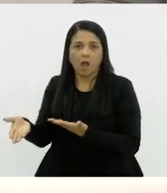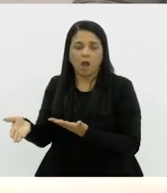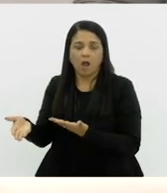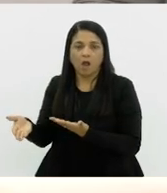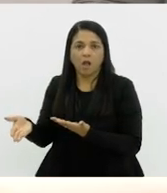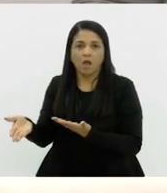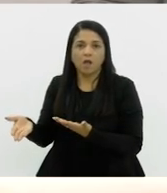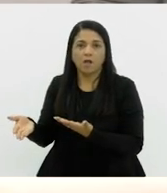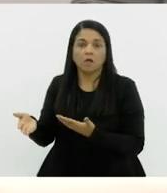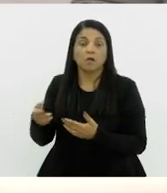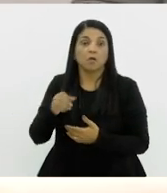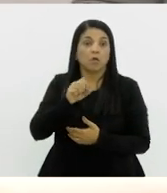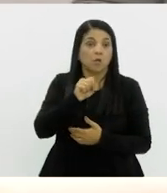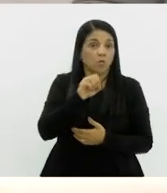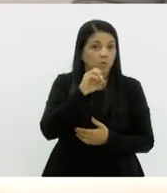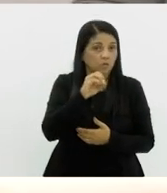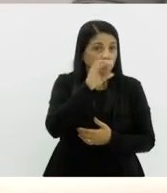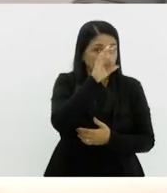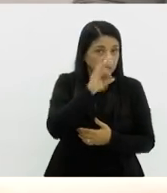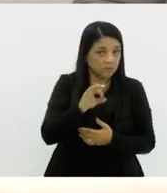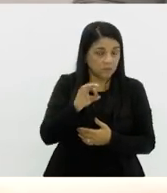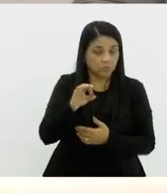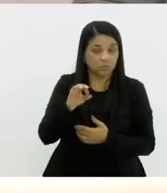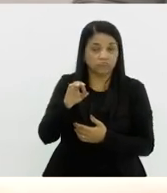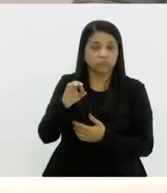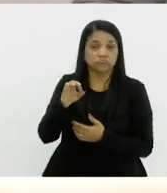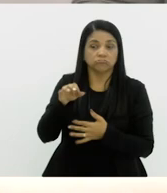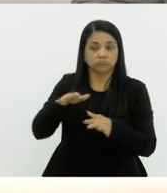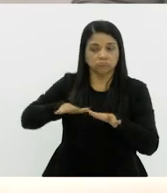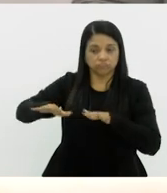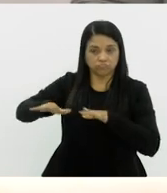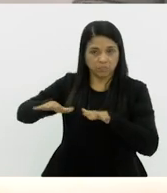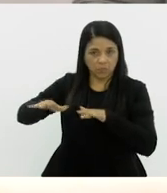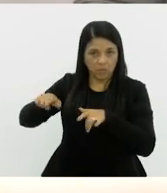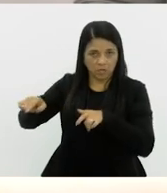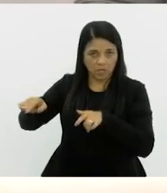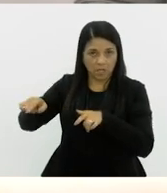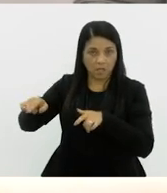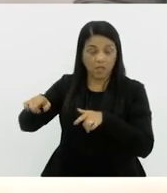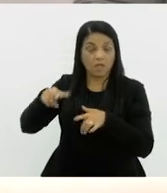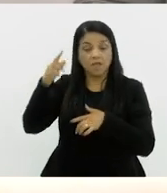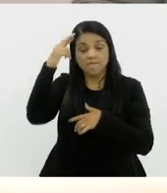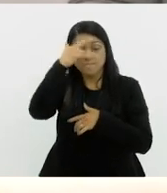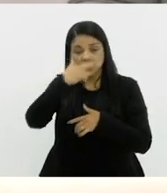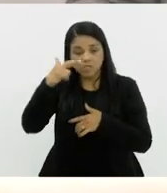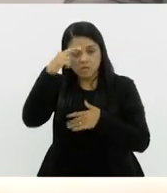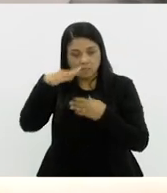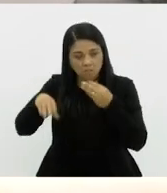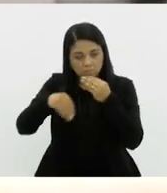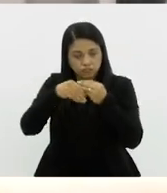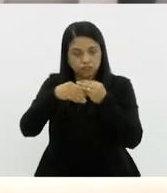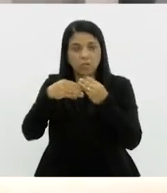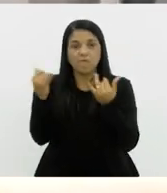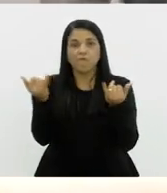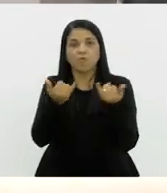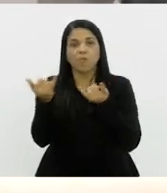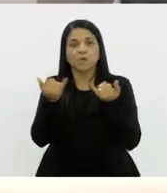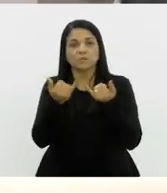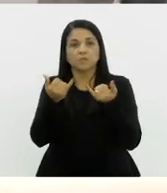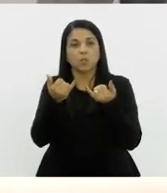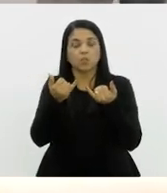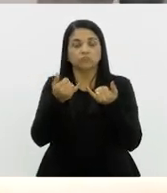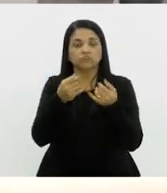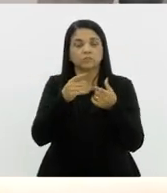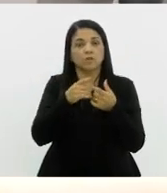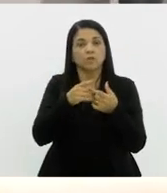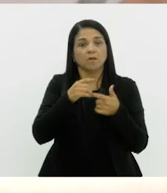80% desses helicópteros saem de Jacarepaguá, a gente tem que integrar nessa fiscalização as informações de saída